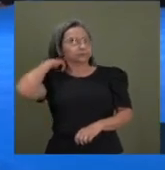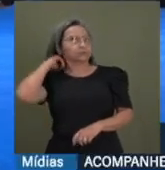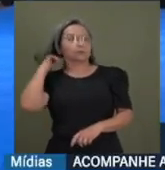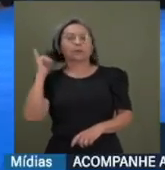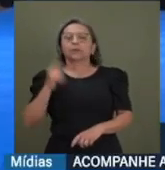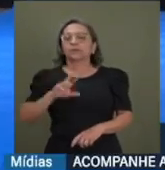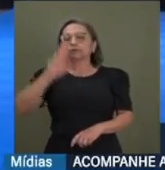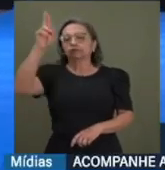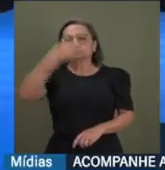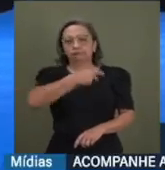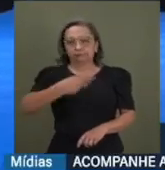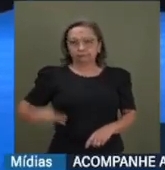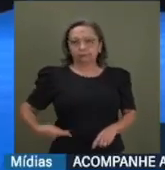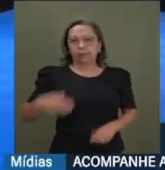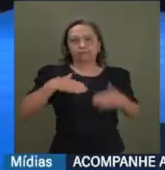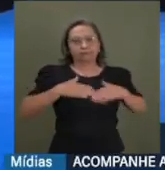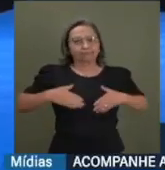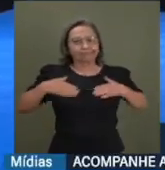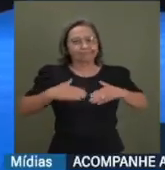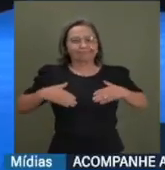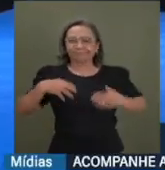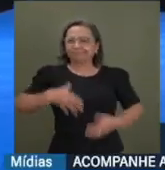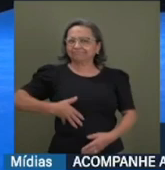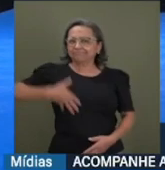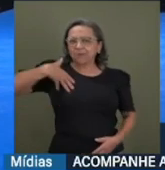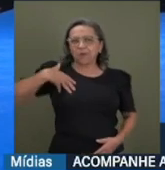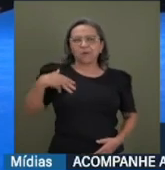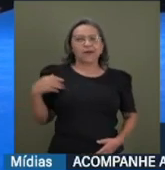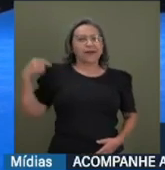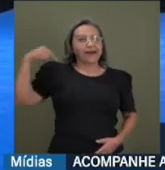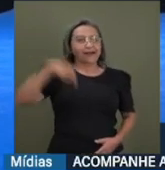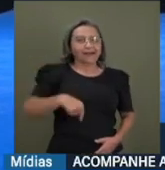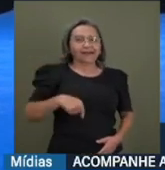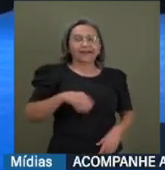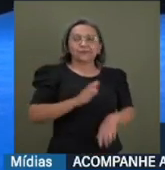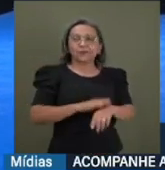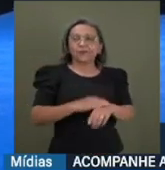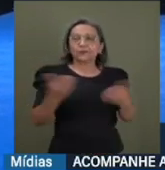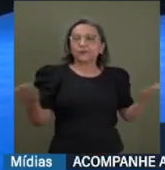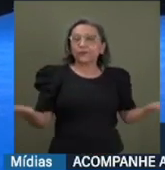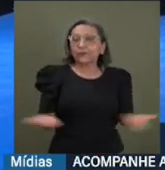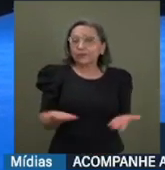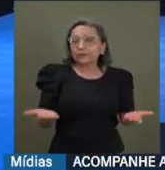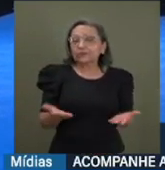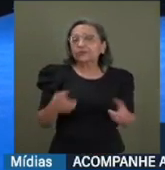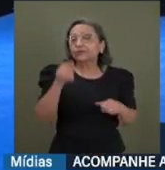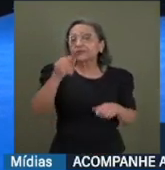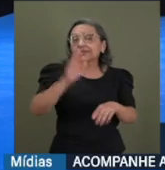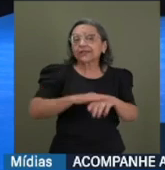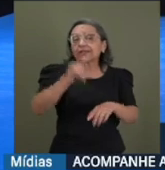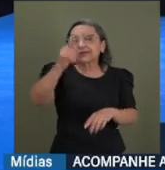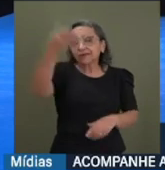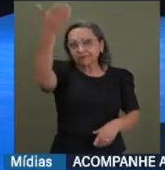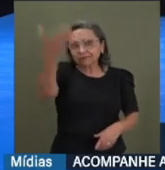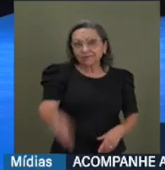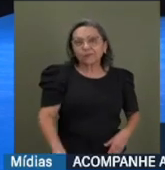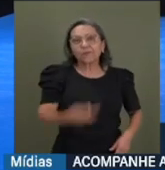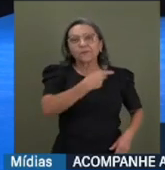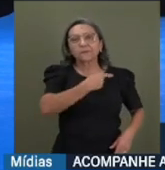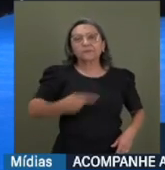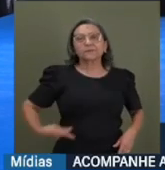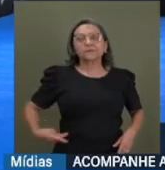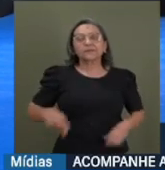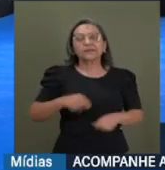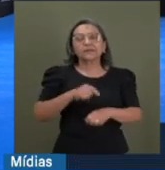Senhor presidente, é um prazer, uma honra falar na sessão de hoje, presidido por um acriano de nascimento, que